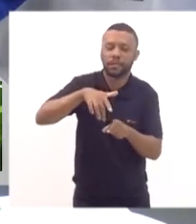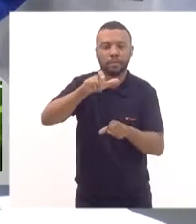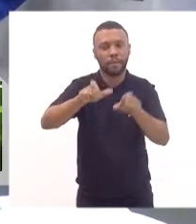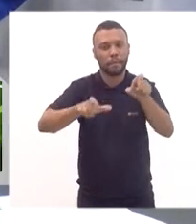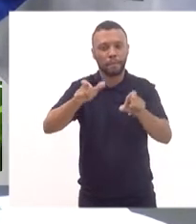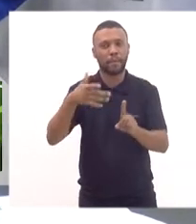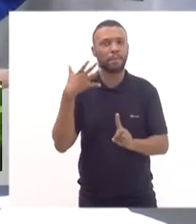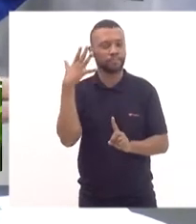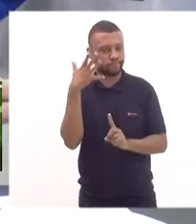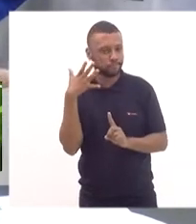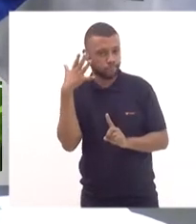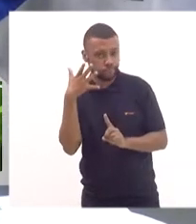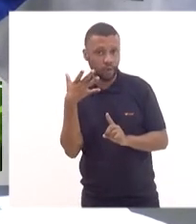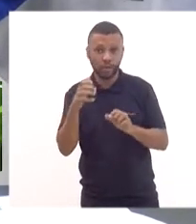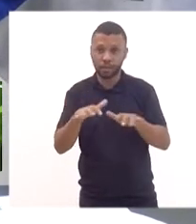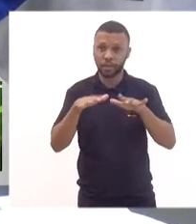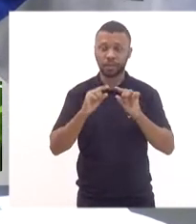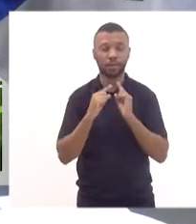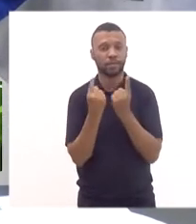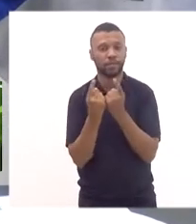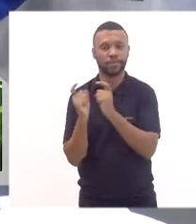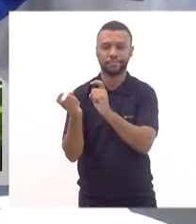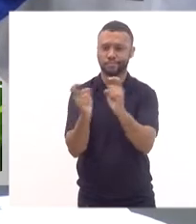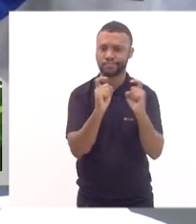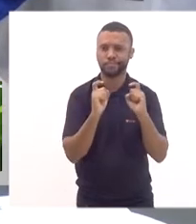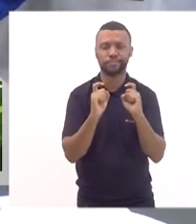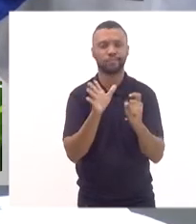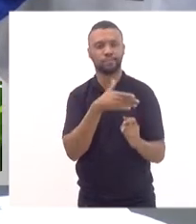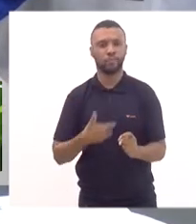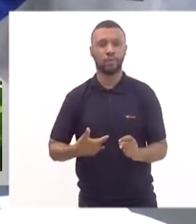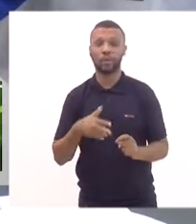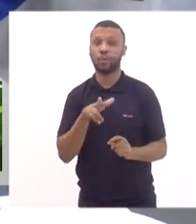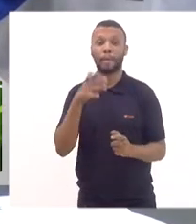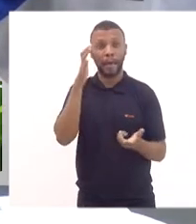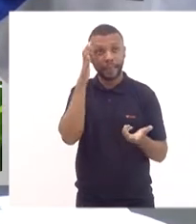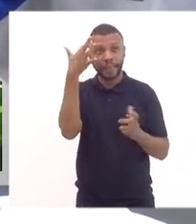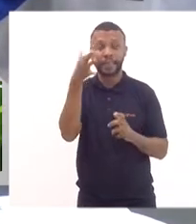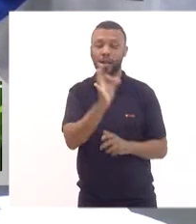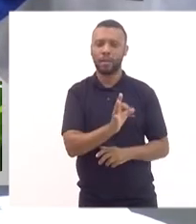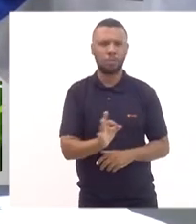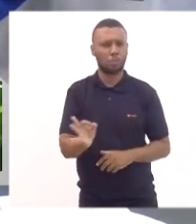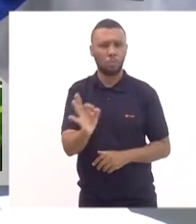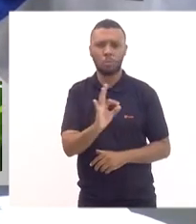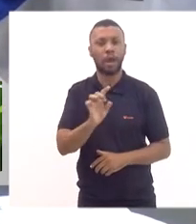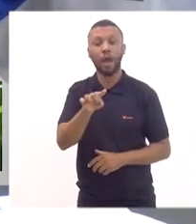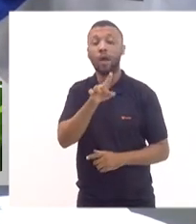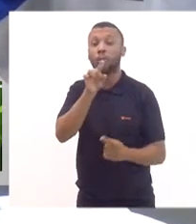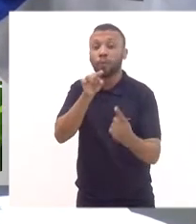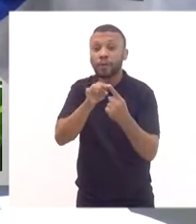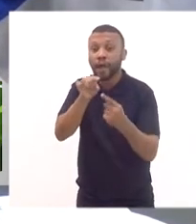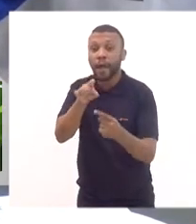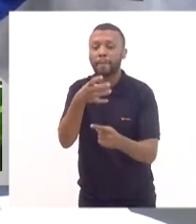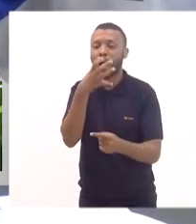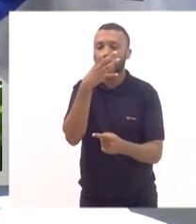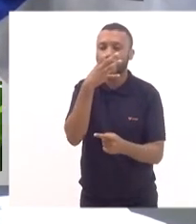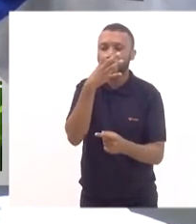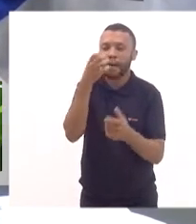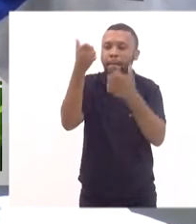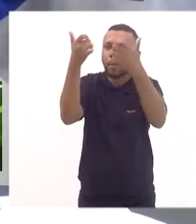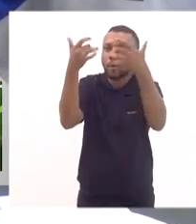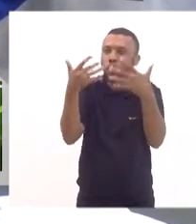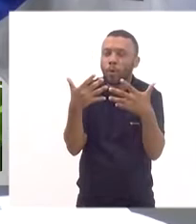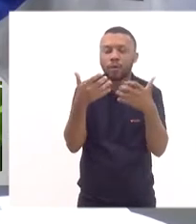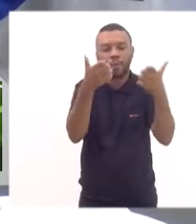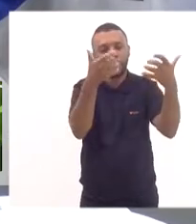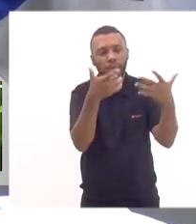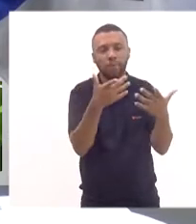audiência pública, porque a audiência pública não é para decidir, é para ouvir, para depois levar o